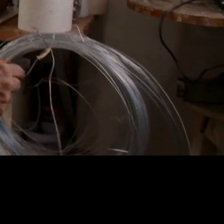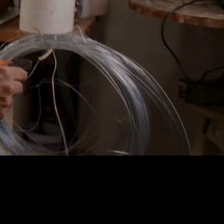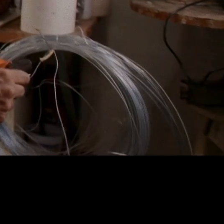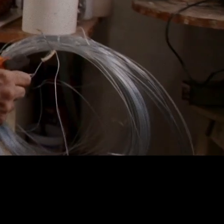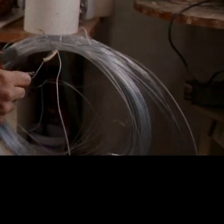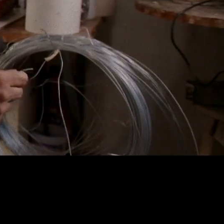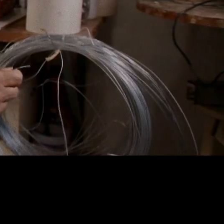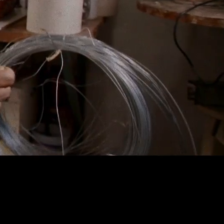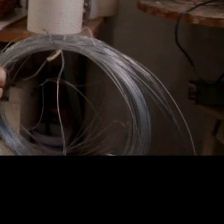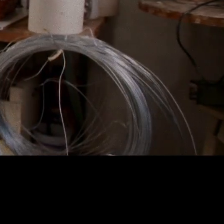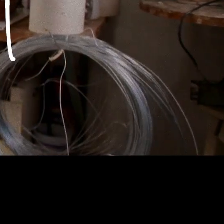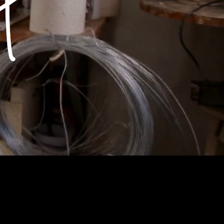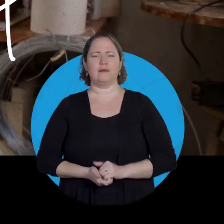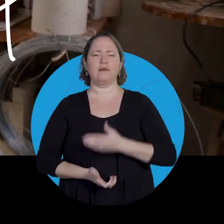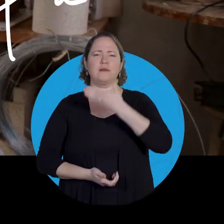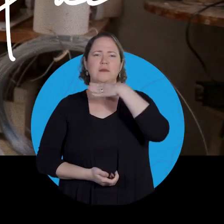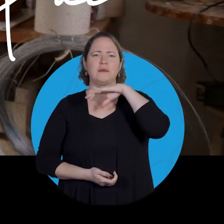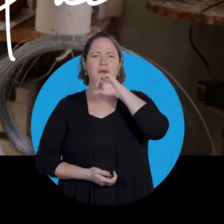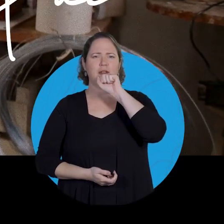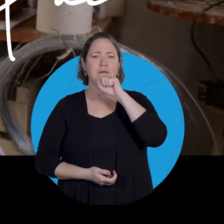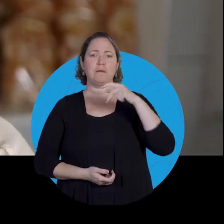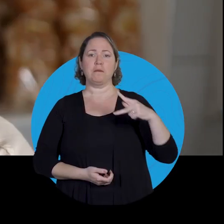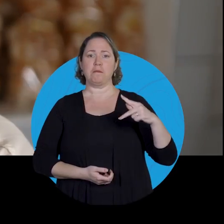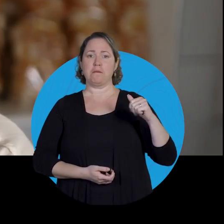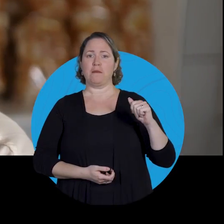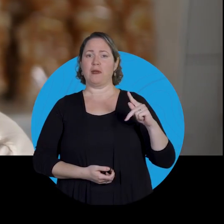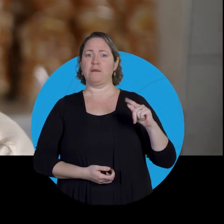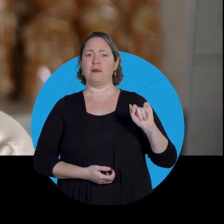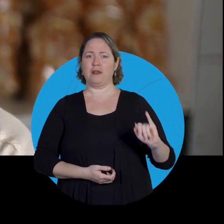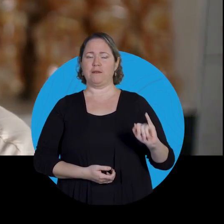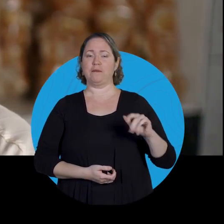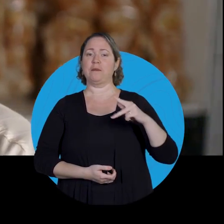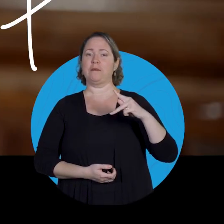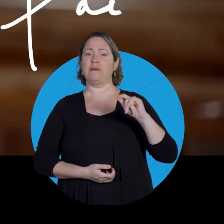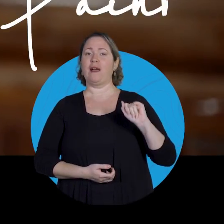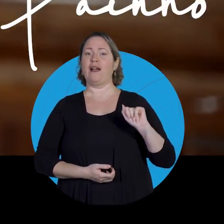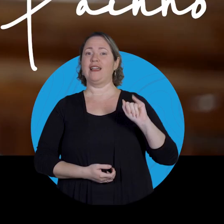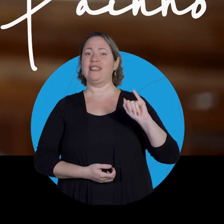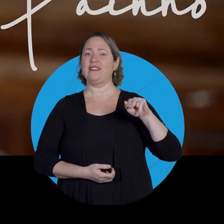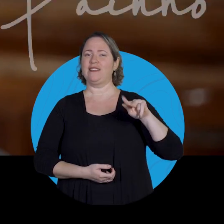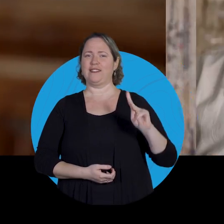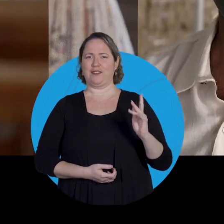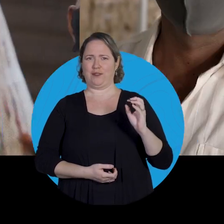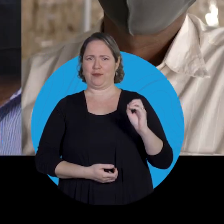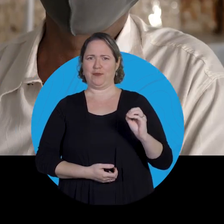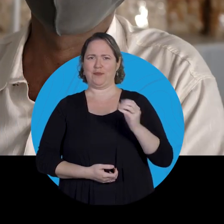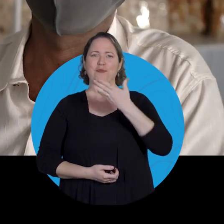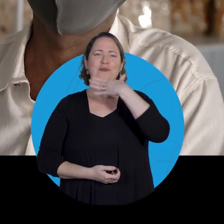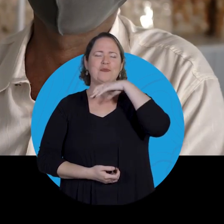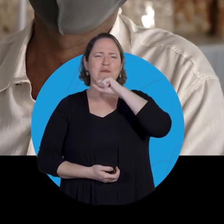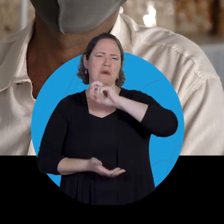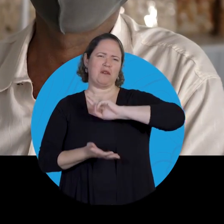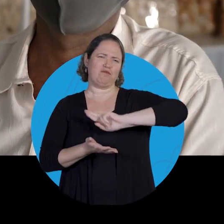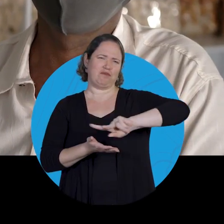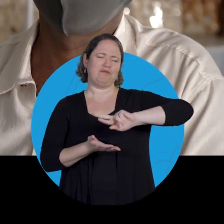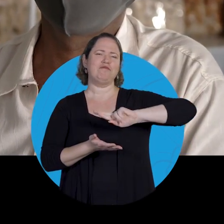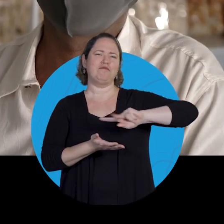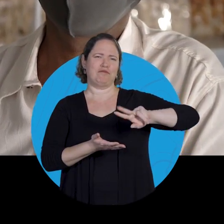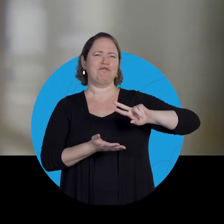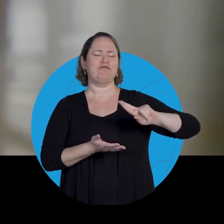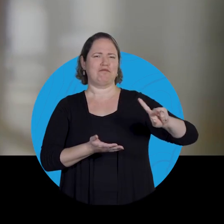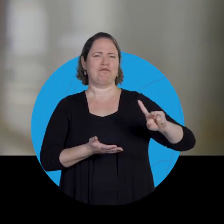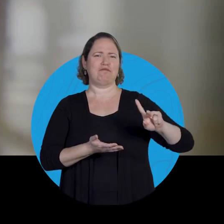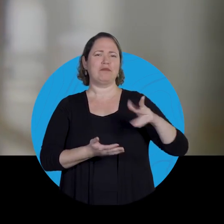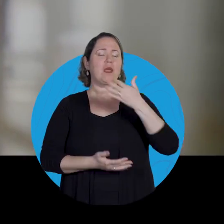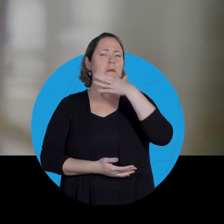em letra cursiva branca ao lado de cada rosto. Pai, papai, paiinho. Existem muitos tipos de